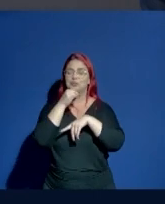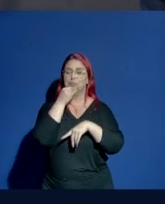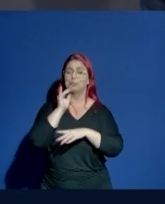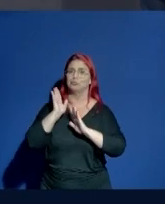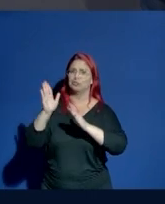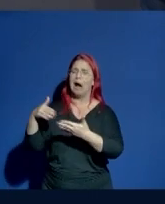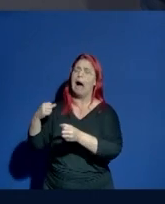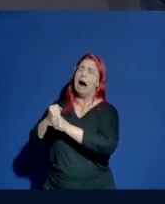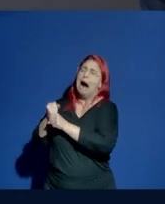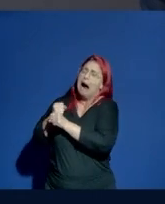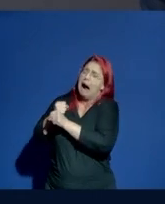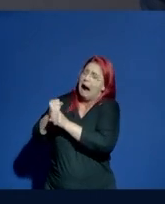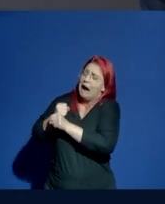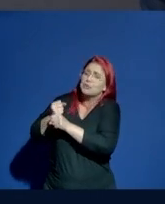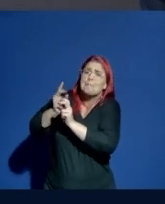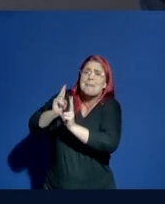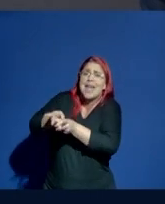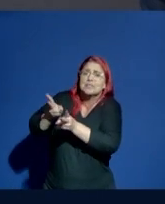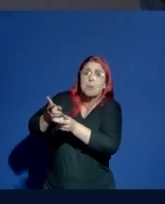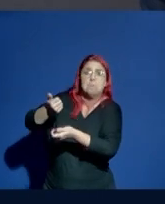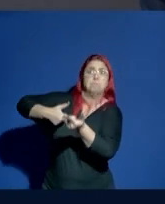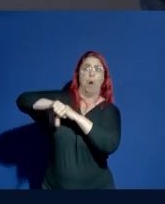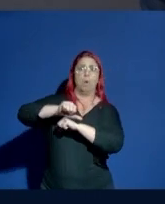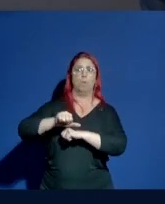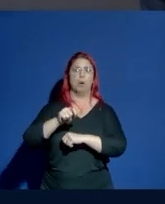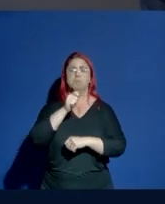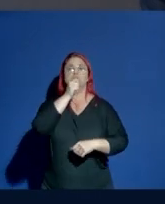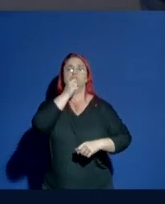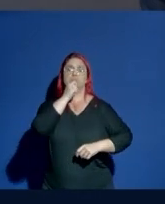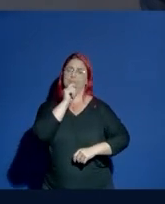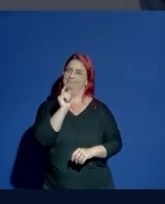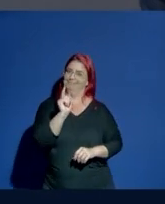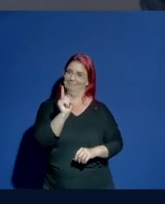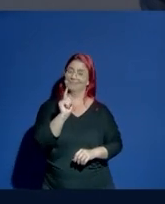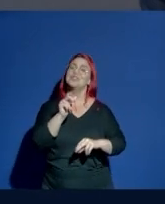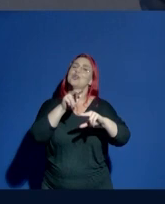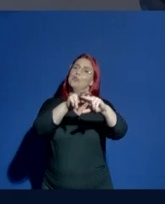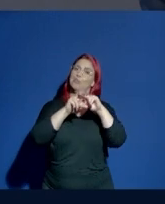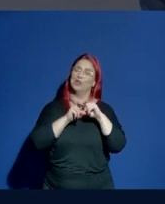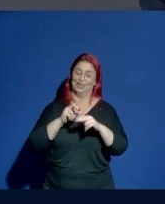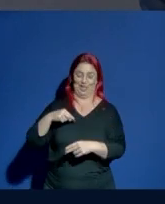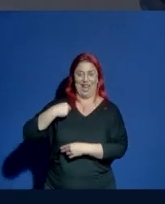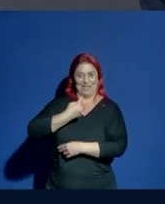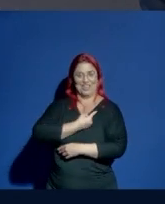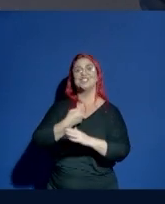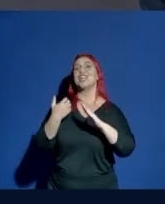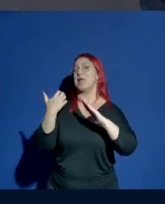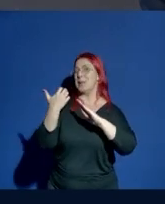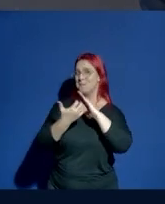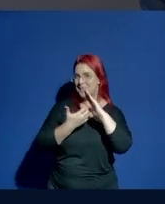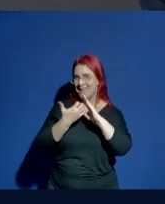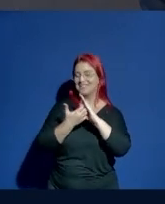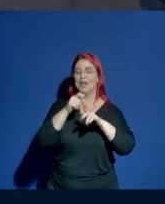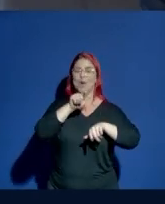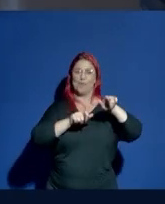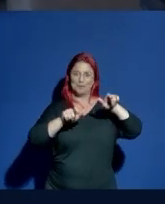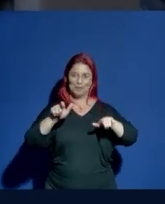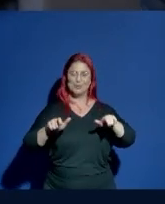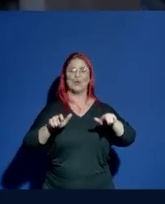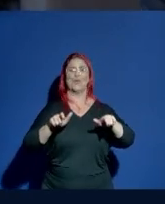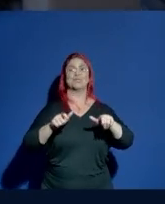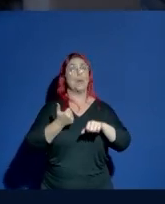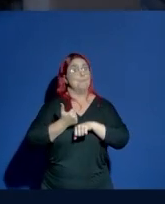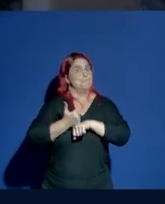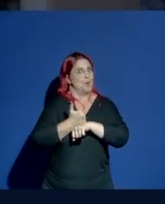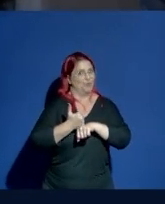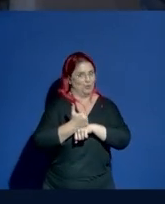estava fazendo há tantos anos de uma vez. Mas aí cabe o papel das nossas empresas, com os nossos agrônomos, ir lá no